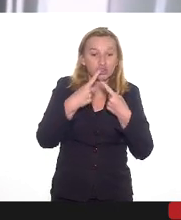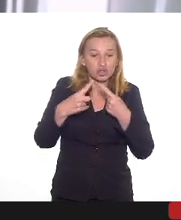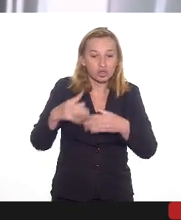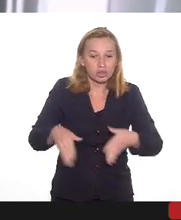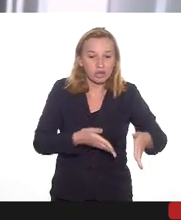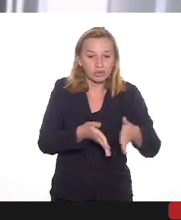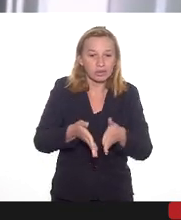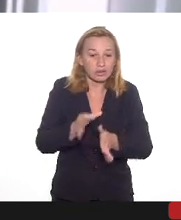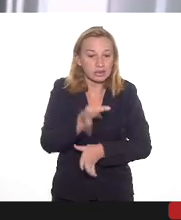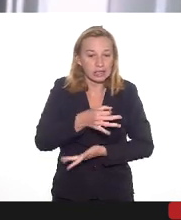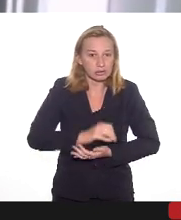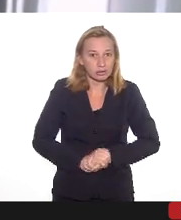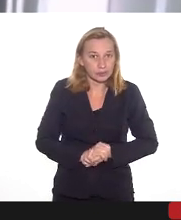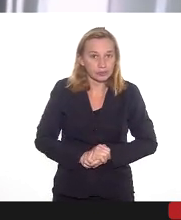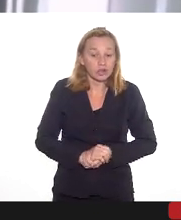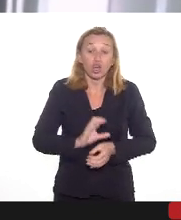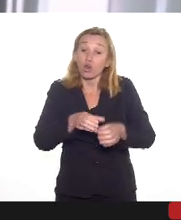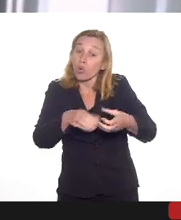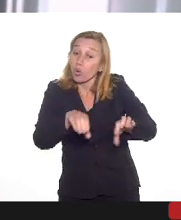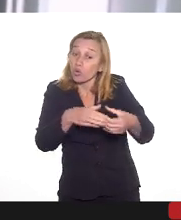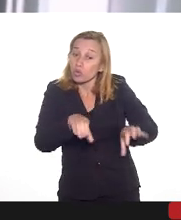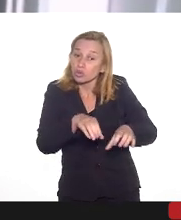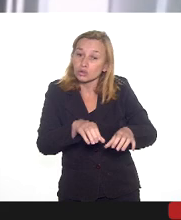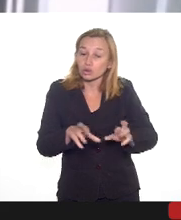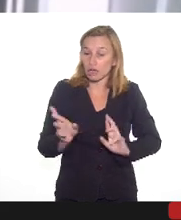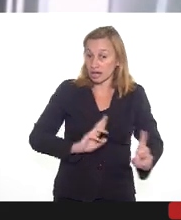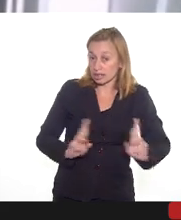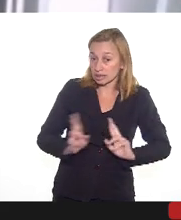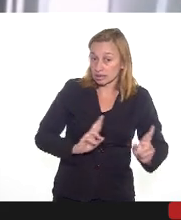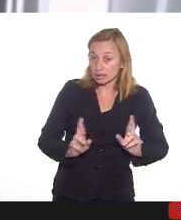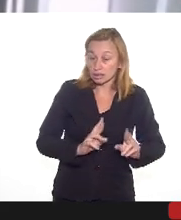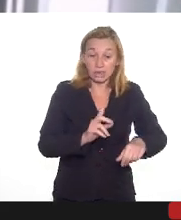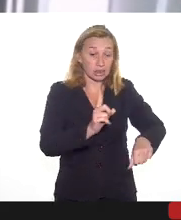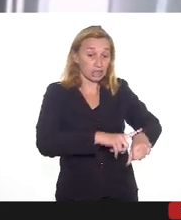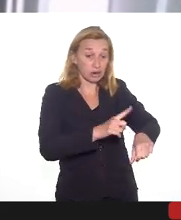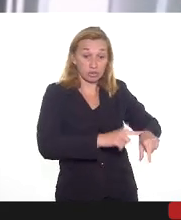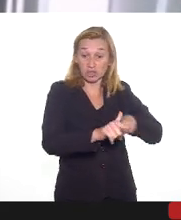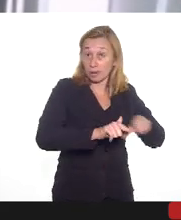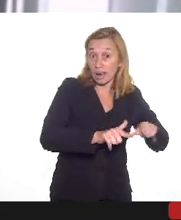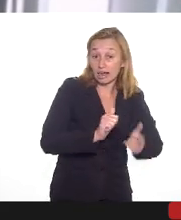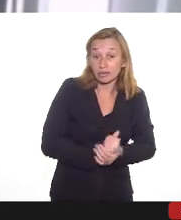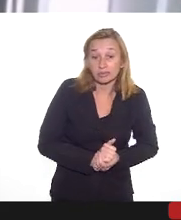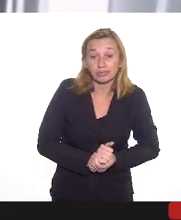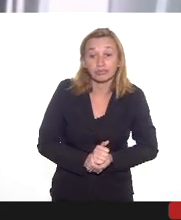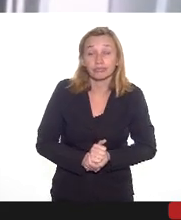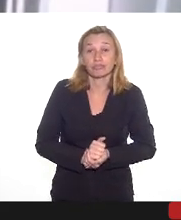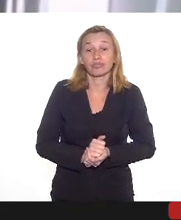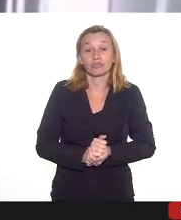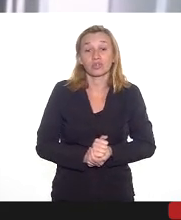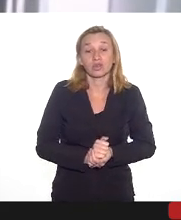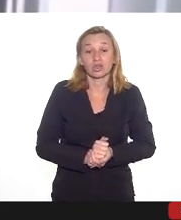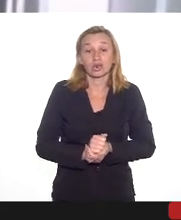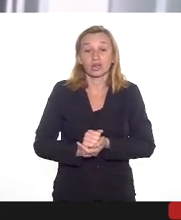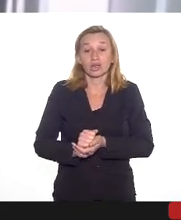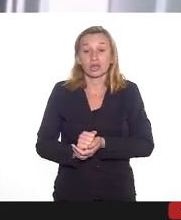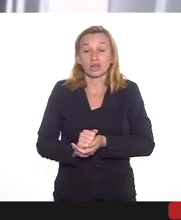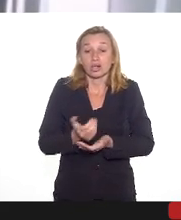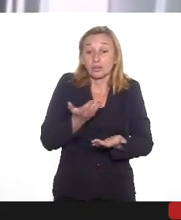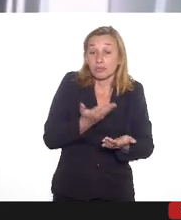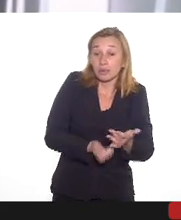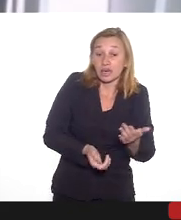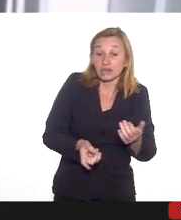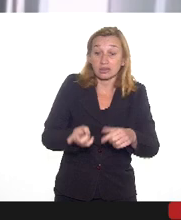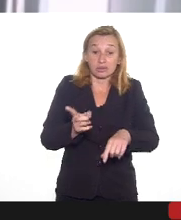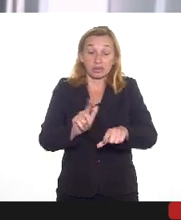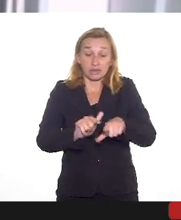encaminhamentos relacionados a concurso, relacionados a plano de cargos, relacionado à reposição de perdas inflacionárias, e